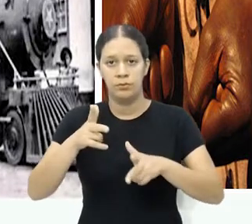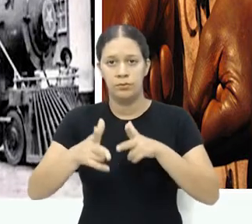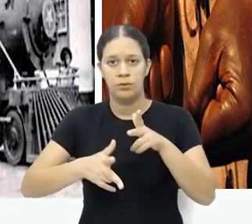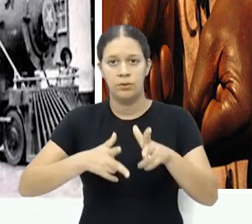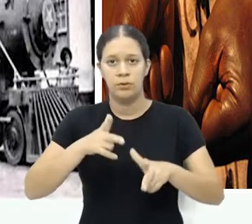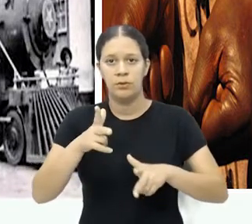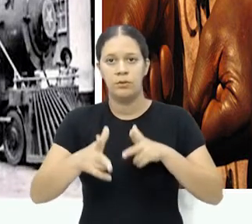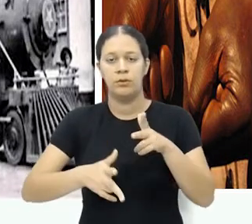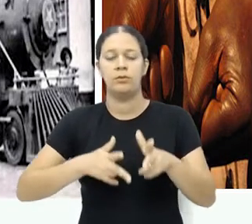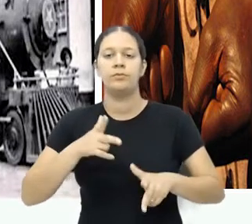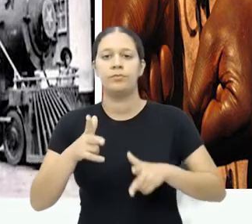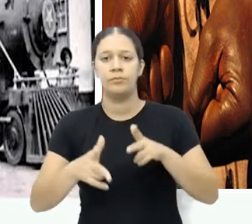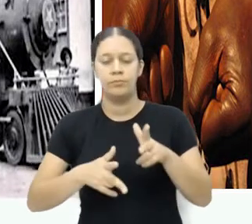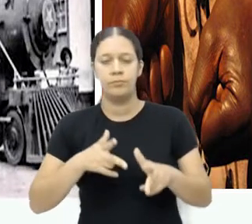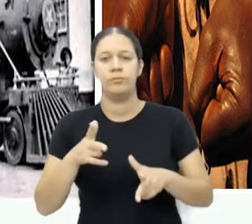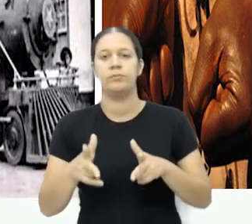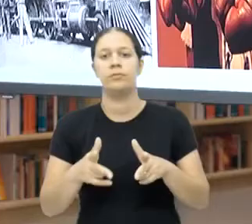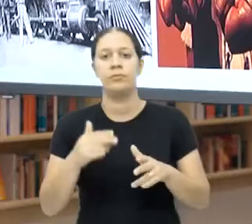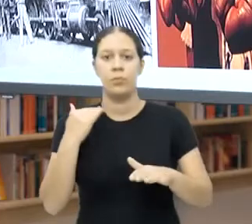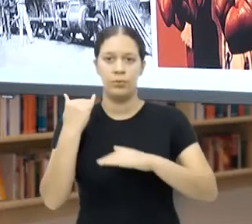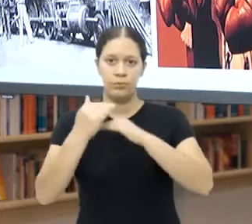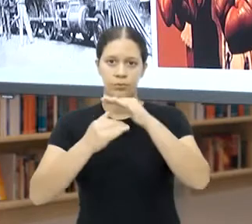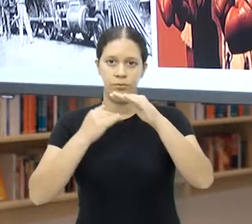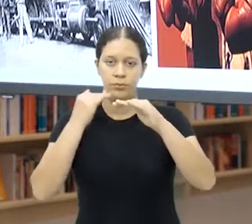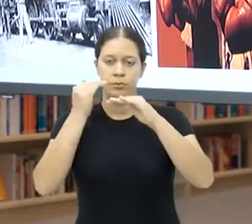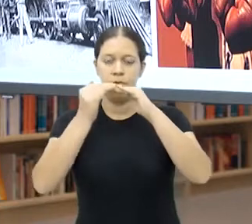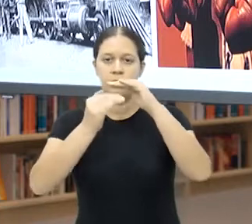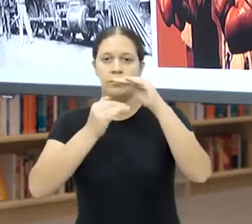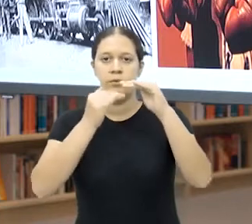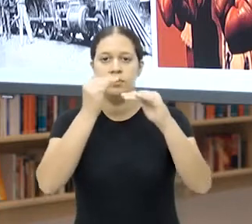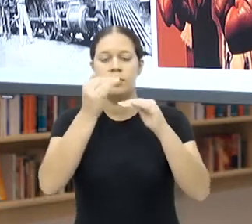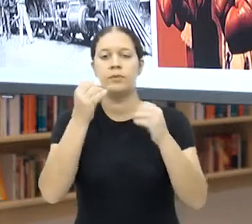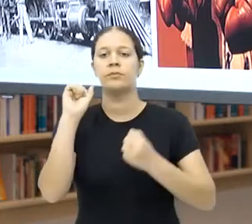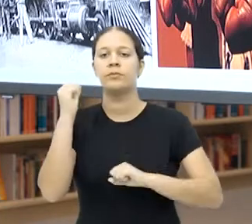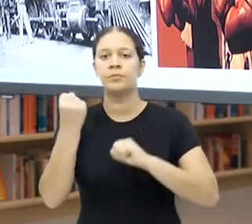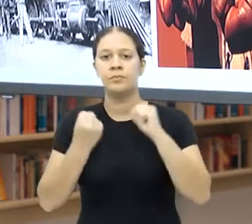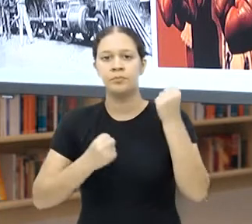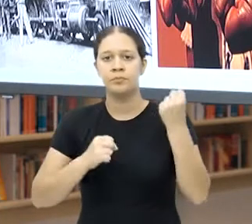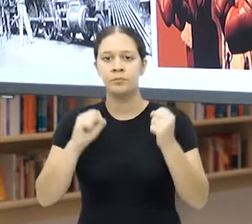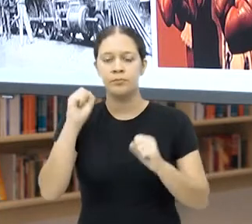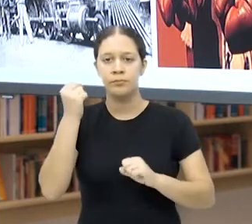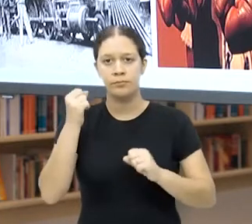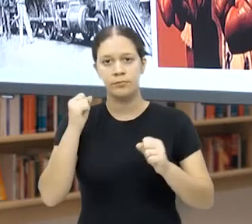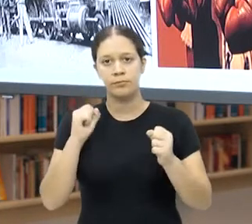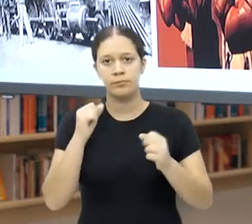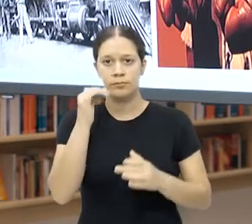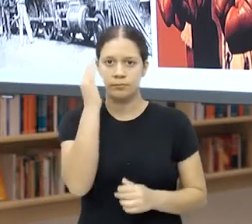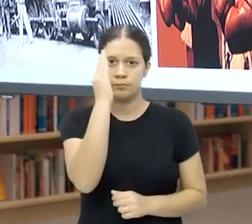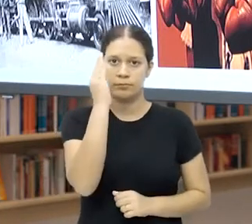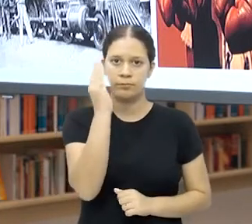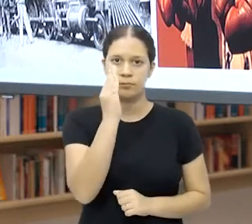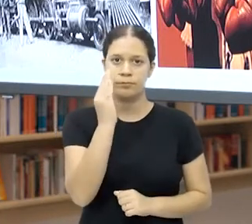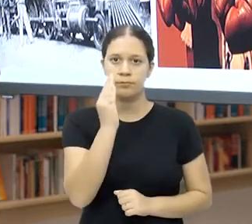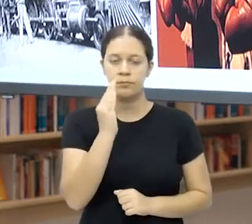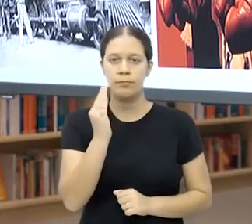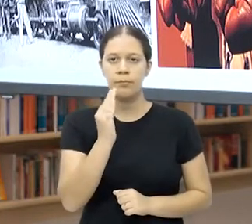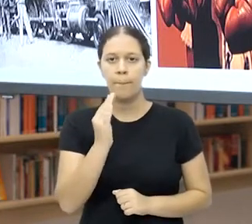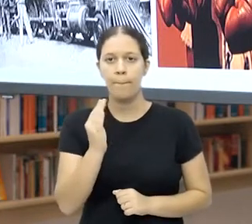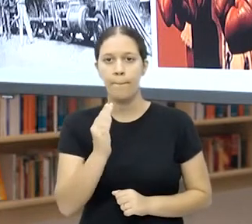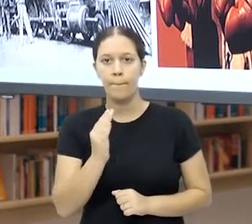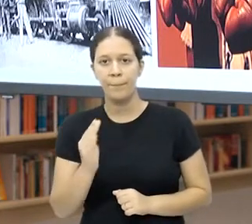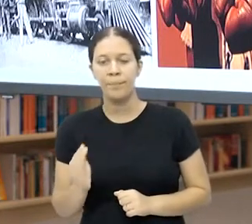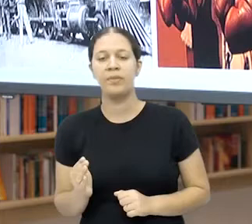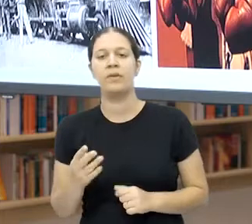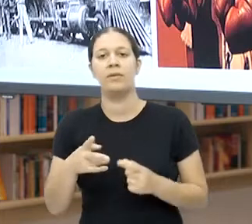de ferro, os trens. Esse processo de industrialização no Brasil é introduzido pela